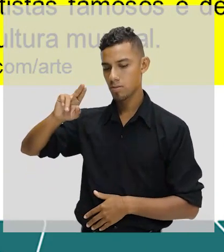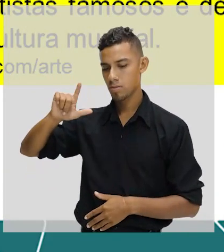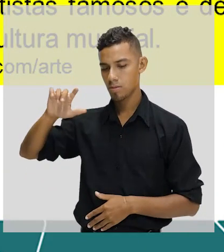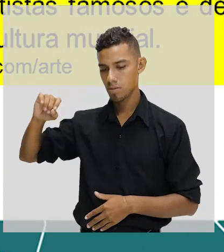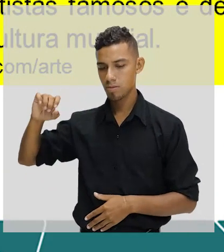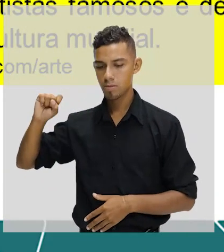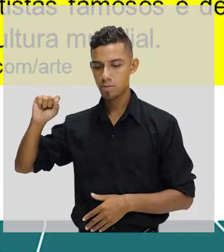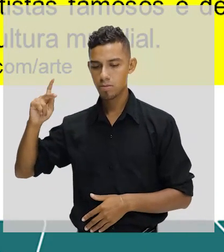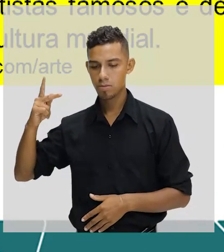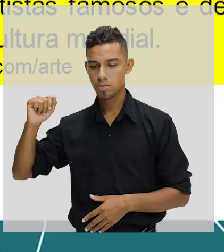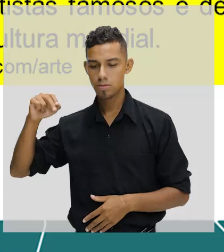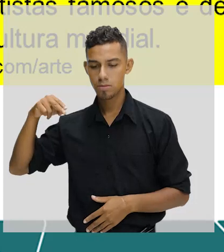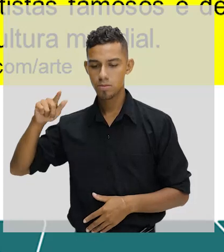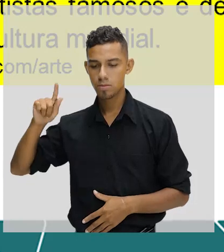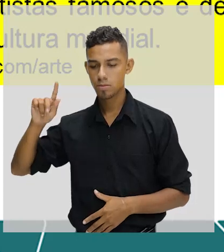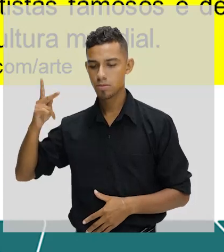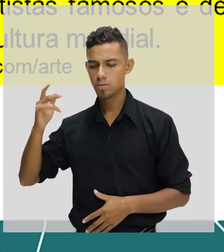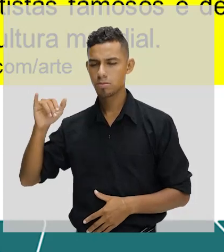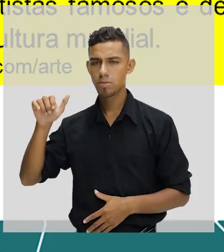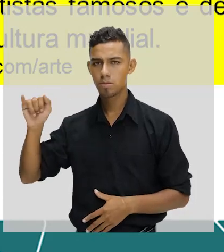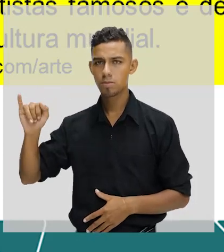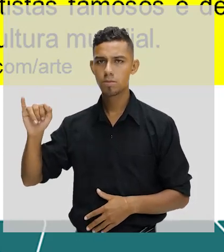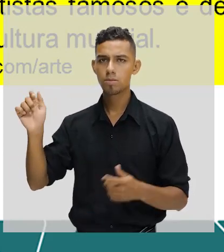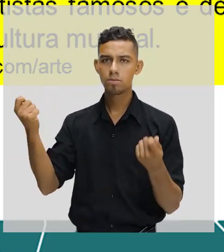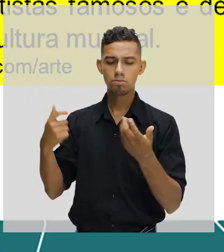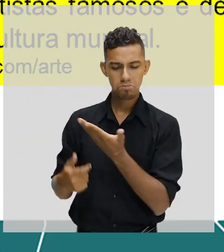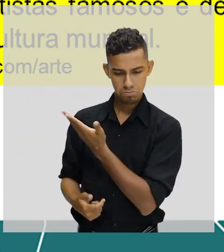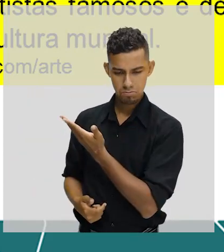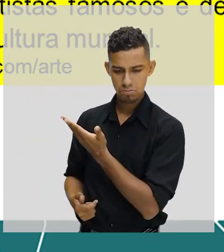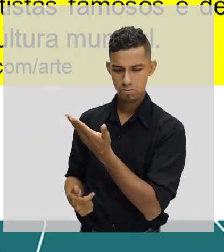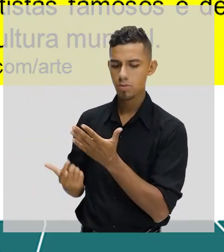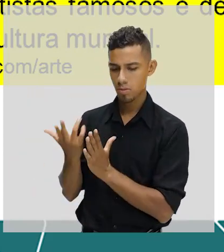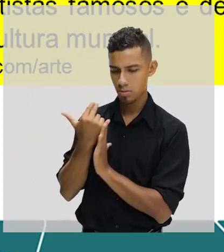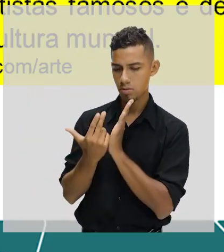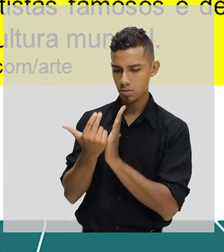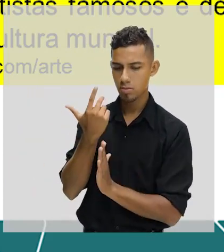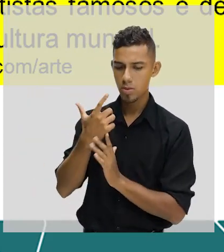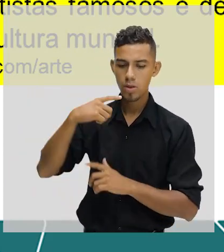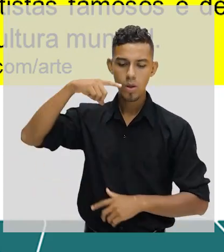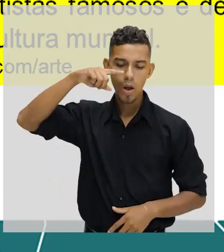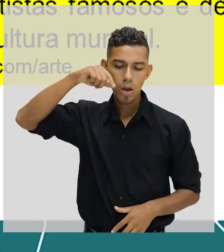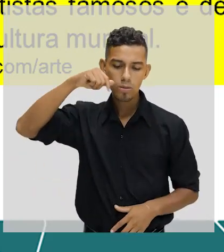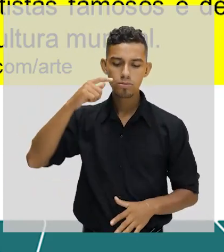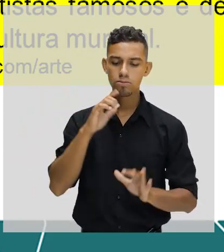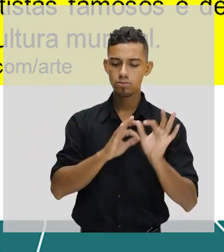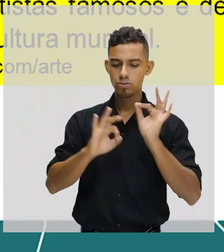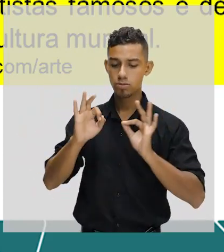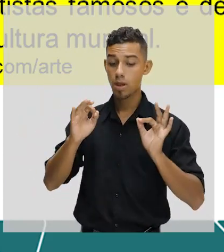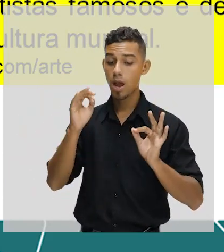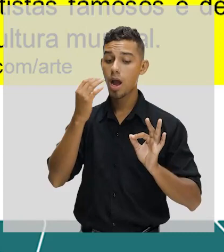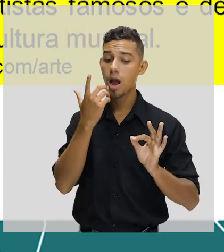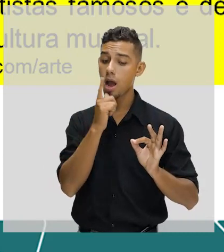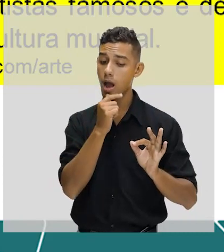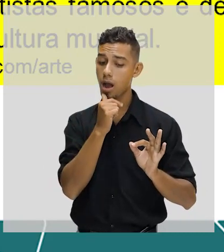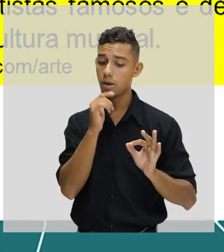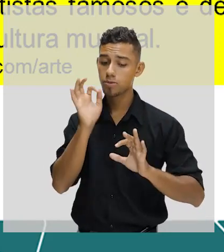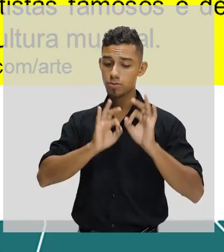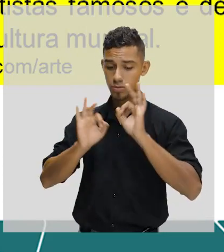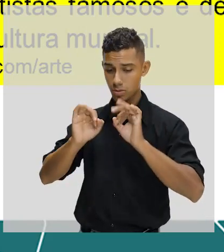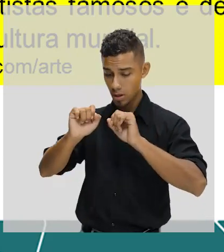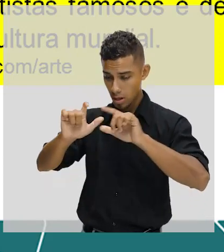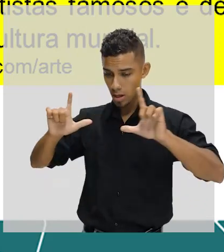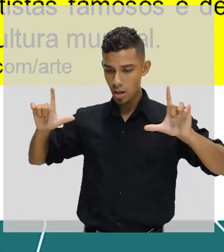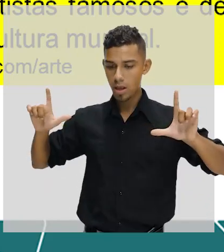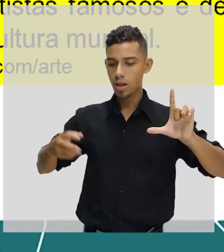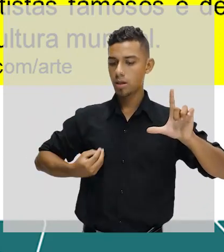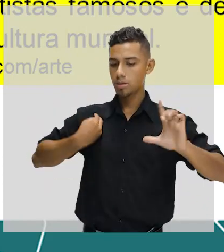É fantástico, né? Ele consegue, com o lápis grafite, fazer a textura da água. E eu fiz de propósito, né? Que eu peguei o desenho hiperrealista,